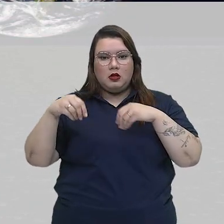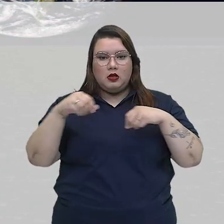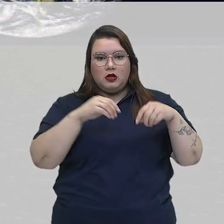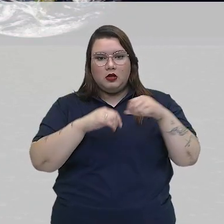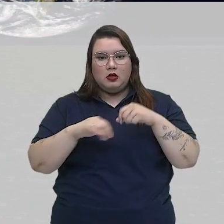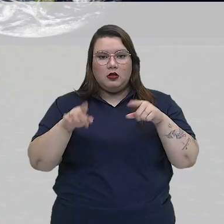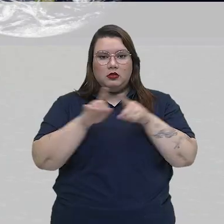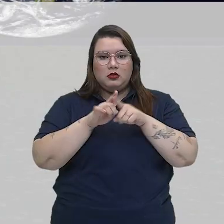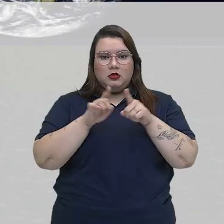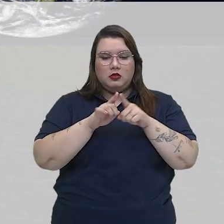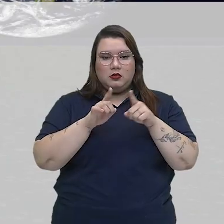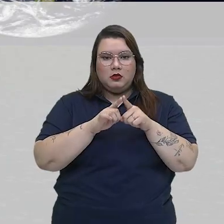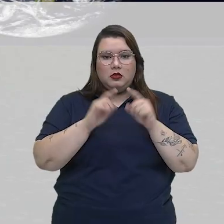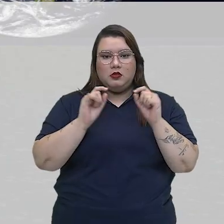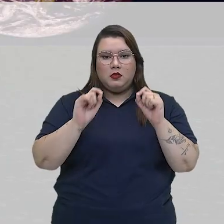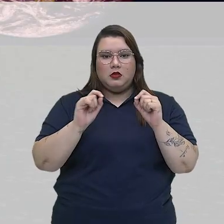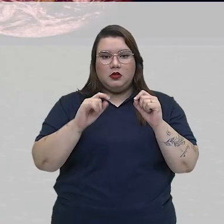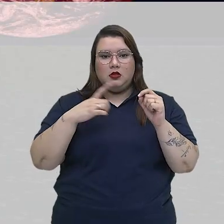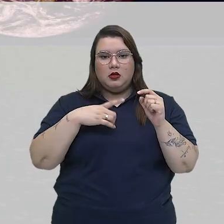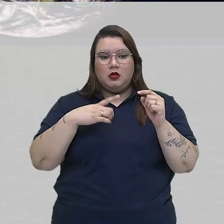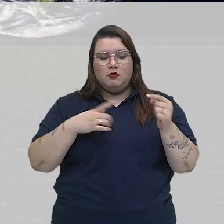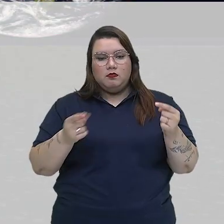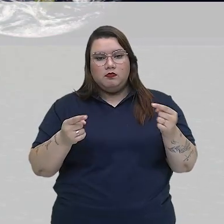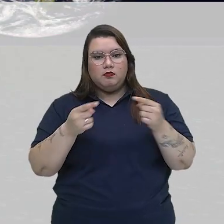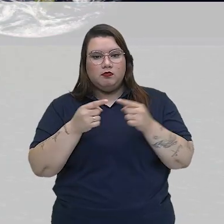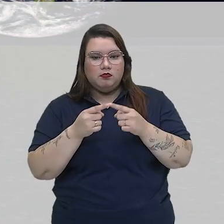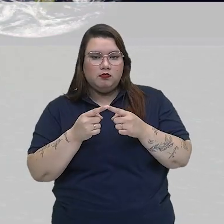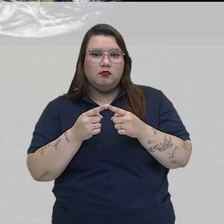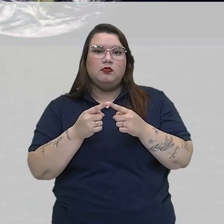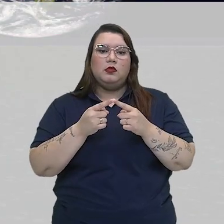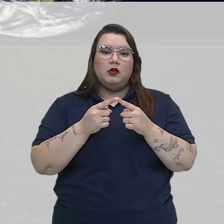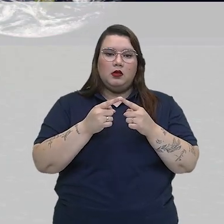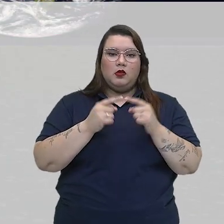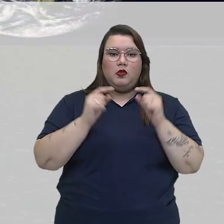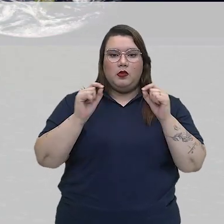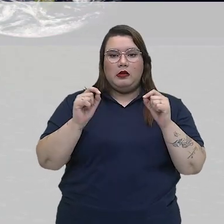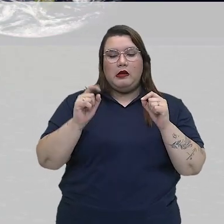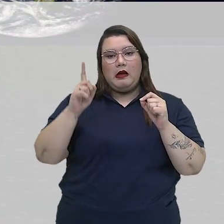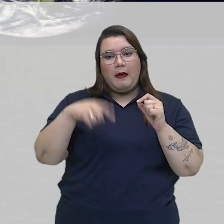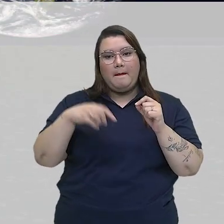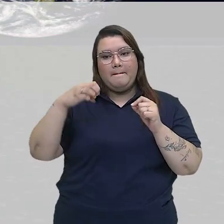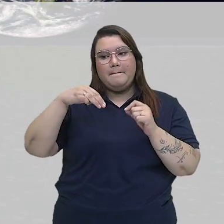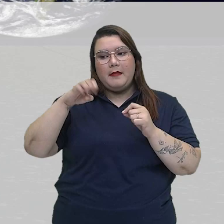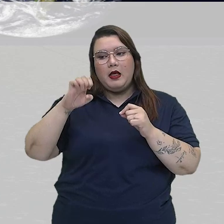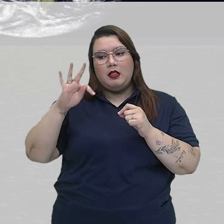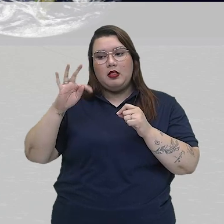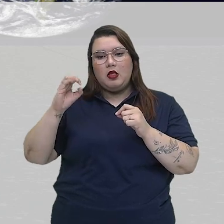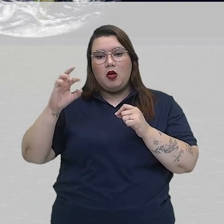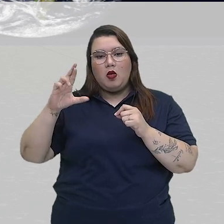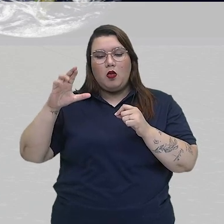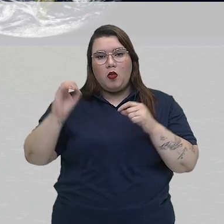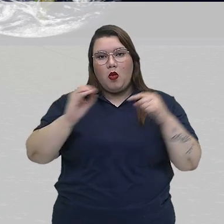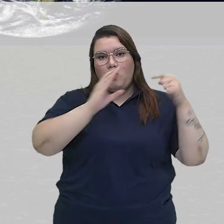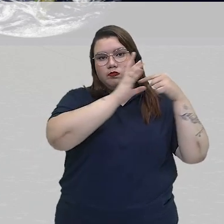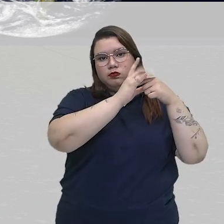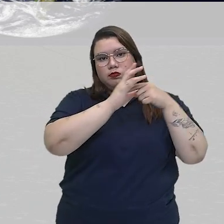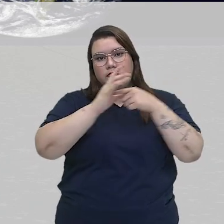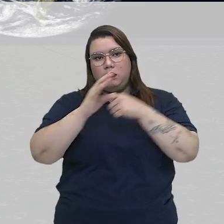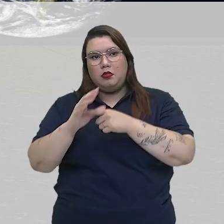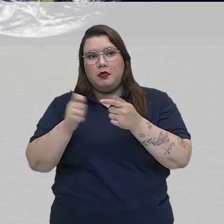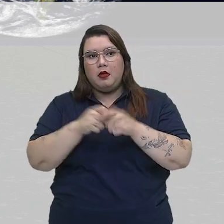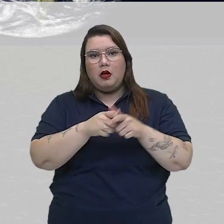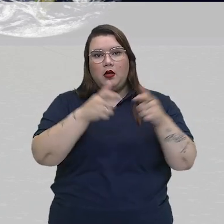se desintegrasse no espaço, nós teríamos aí um meteoro. Mas como esse fragmento